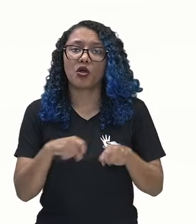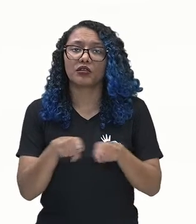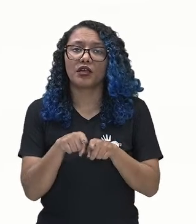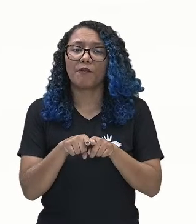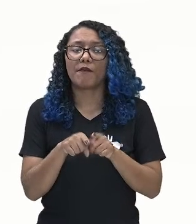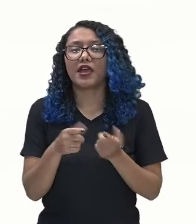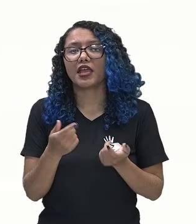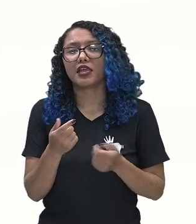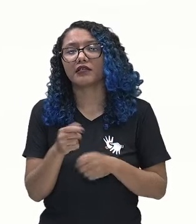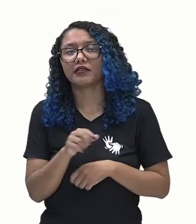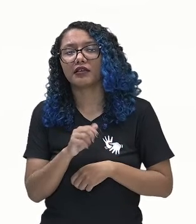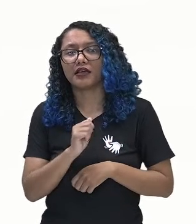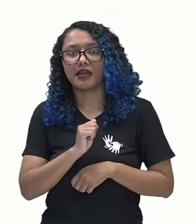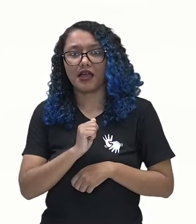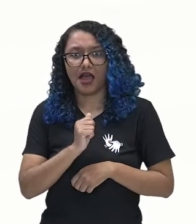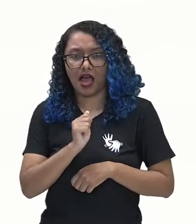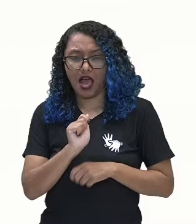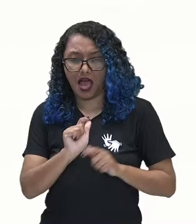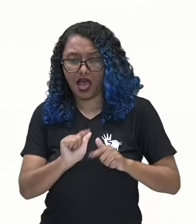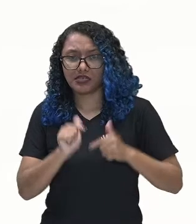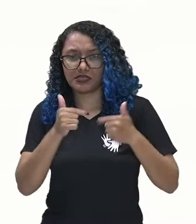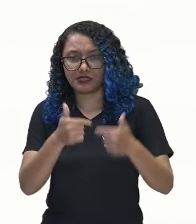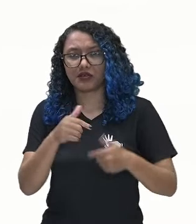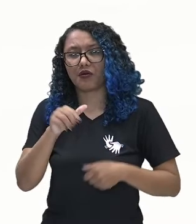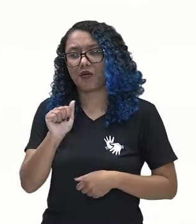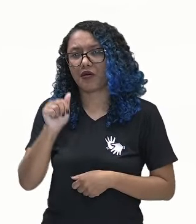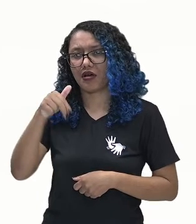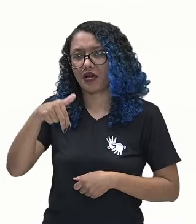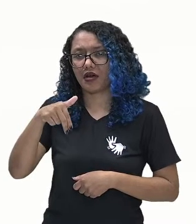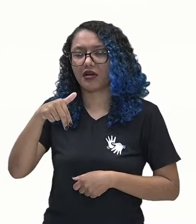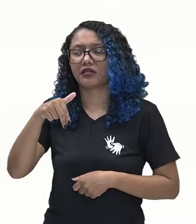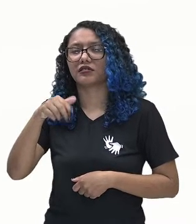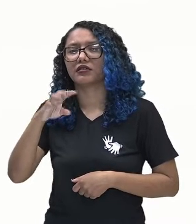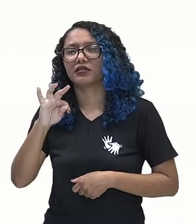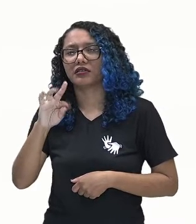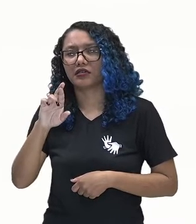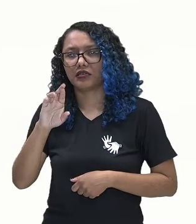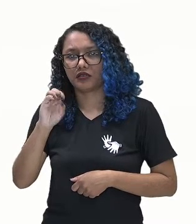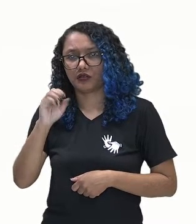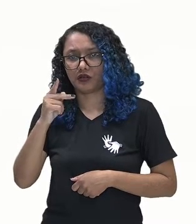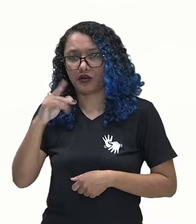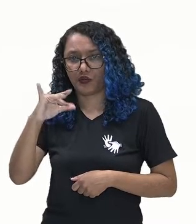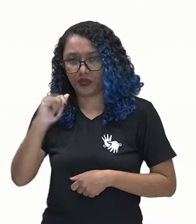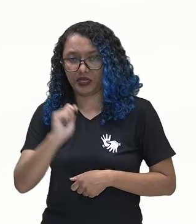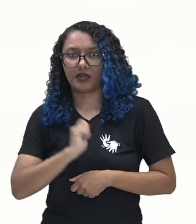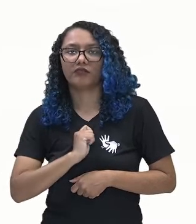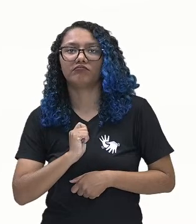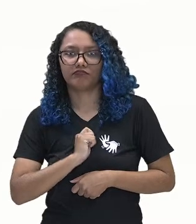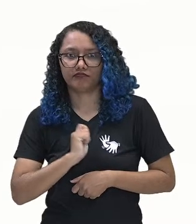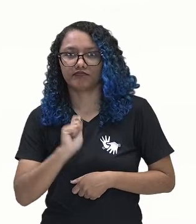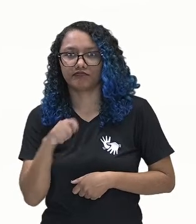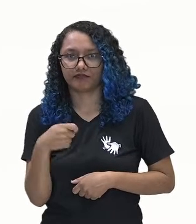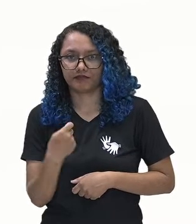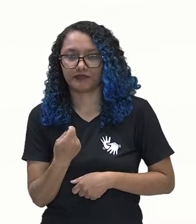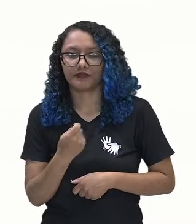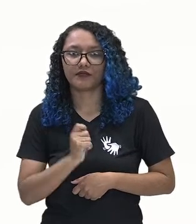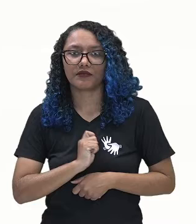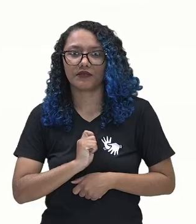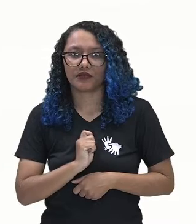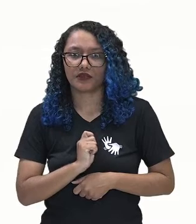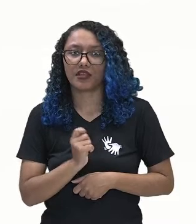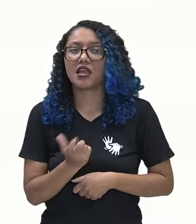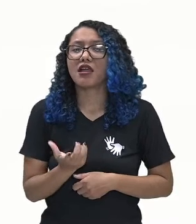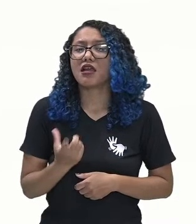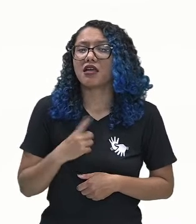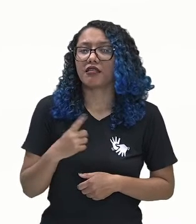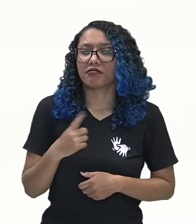de ação antrópica, certo? E aí nós temos esses dois elementos que vão resultar nessas